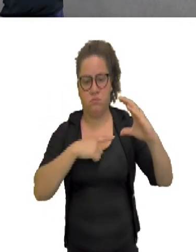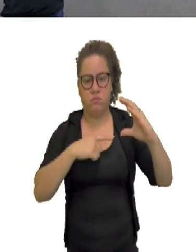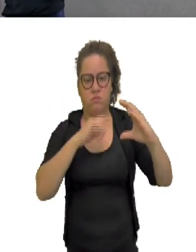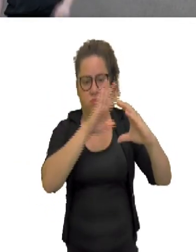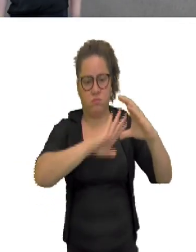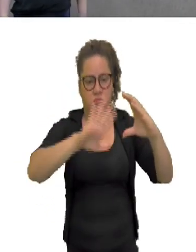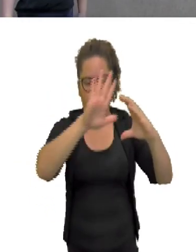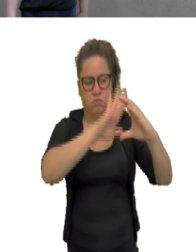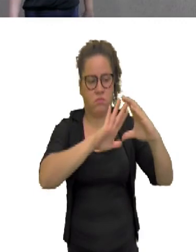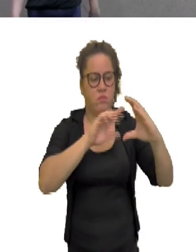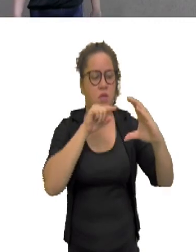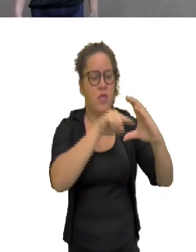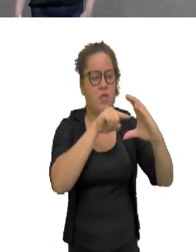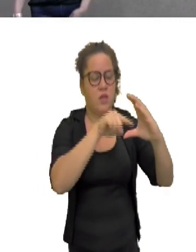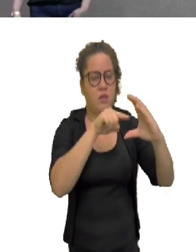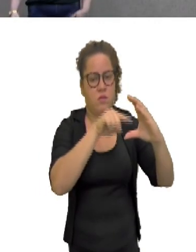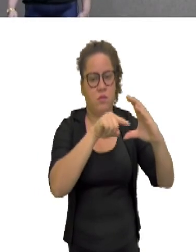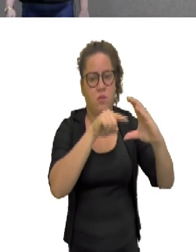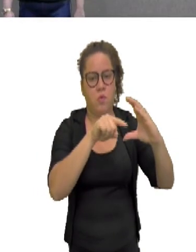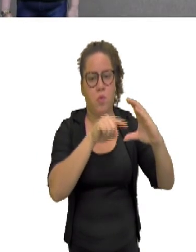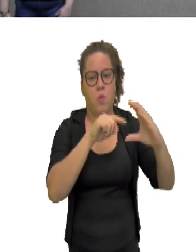pela reprodução celular.